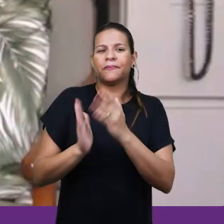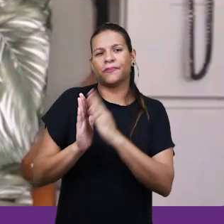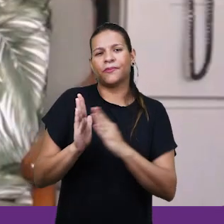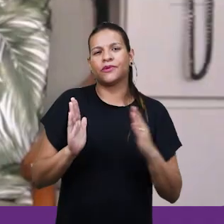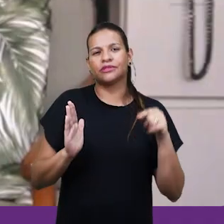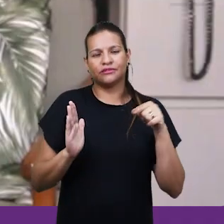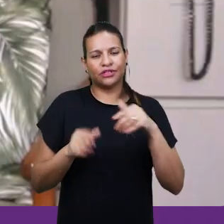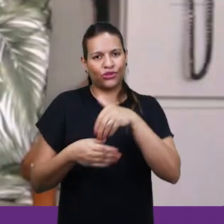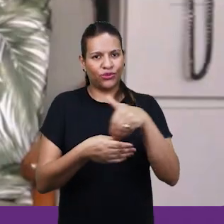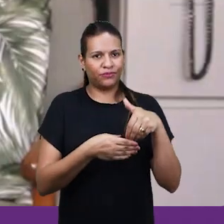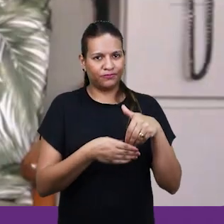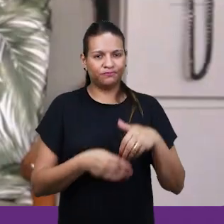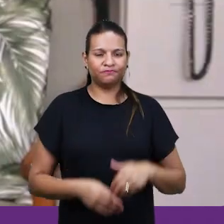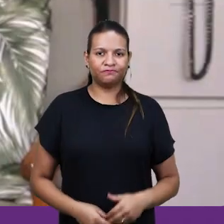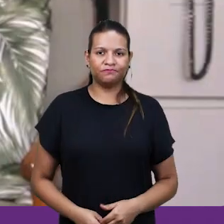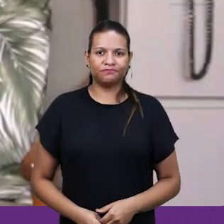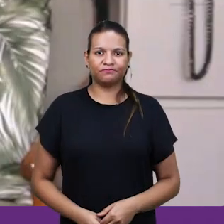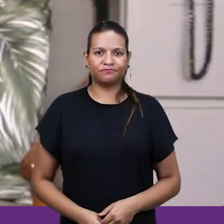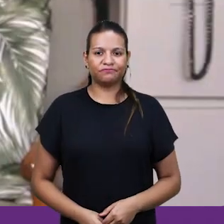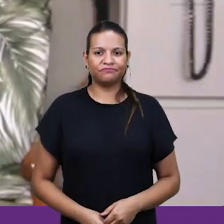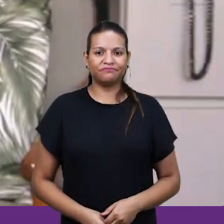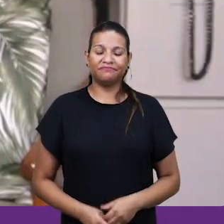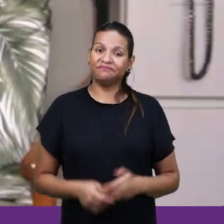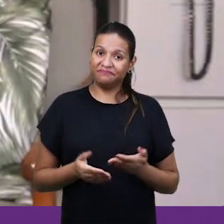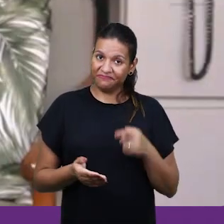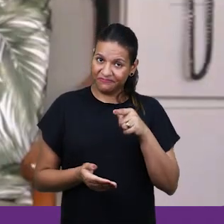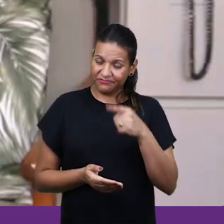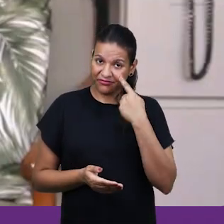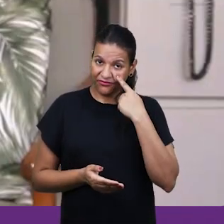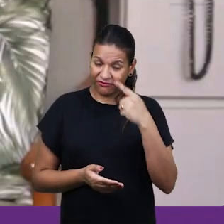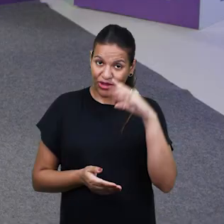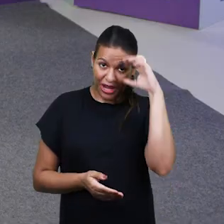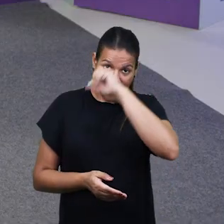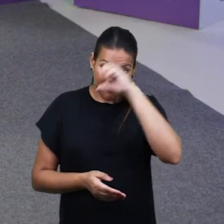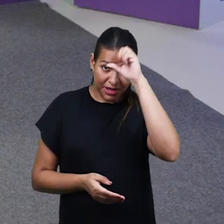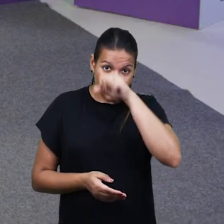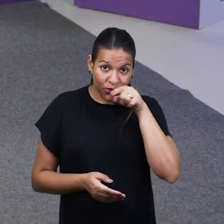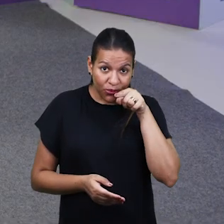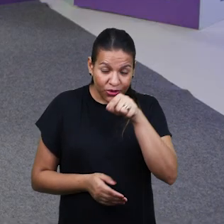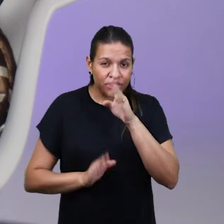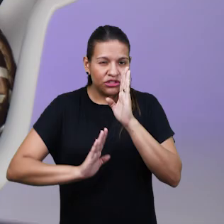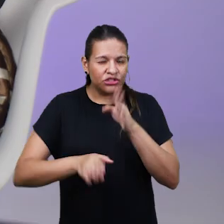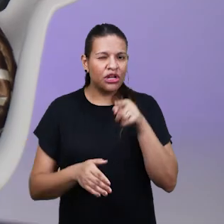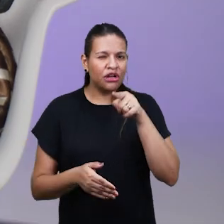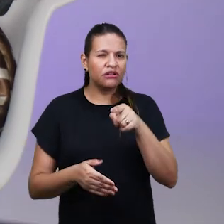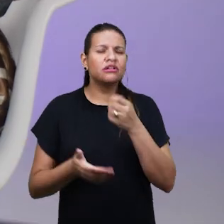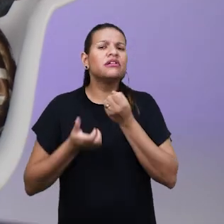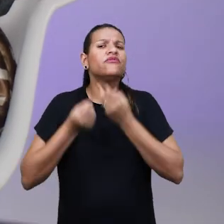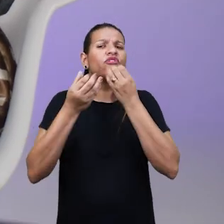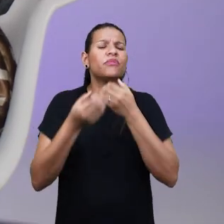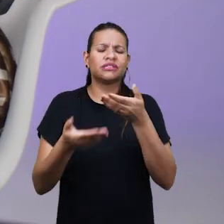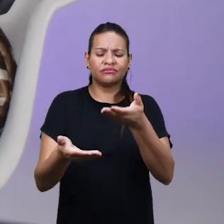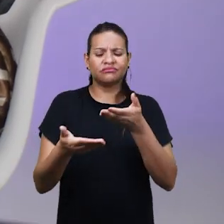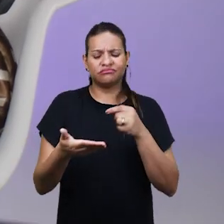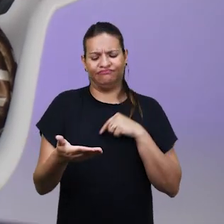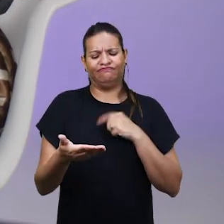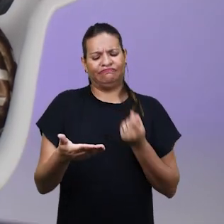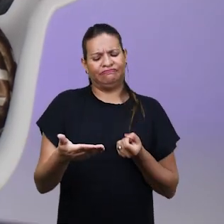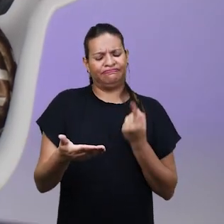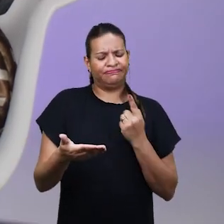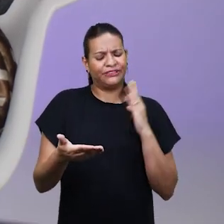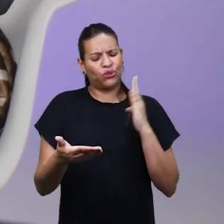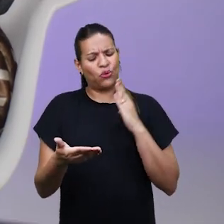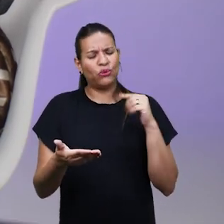da regularidade, da normalidade, da legitimidade do processo eleitoral. Então, vocês anotaram aí, né? Se